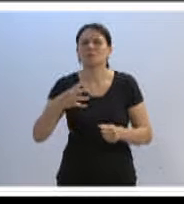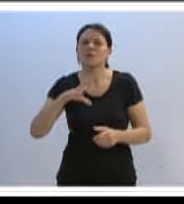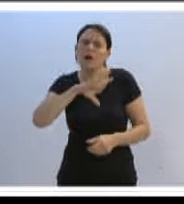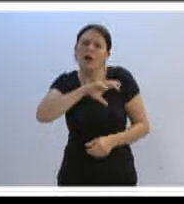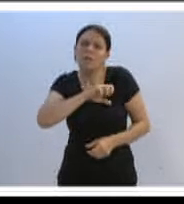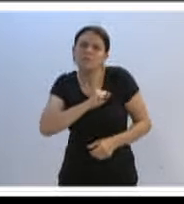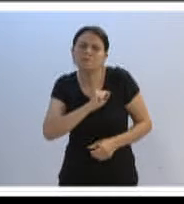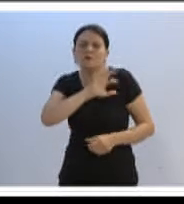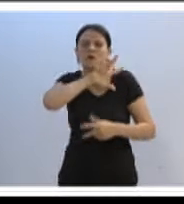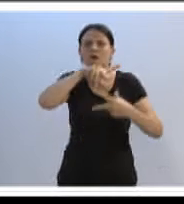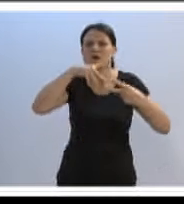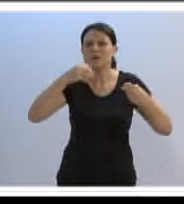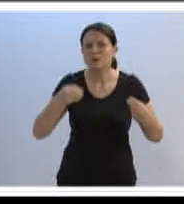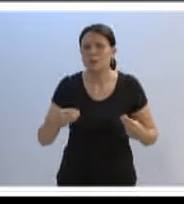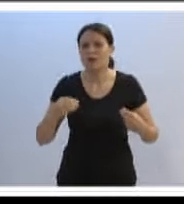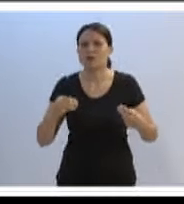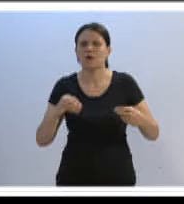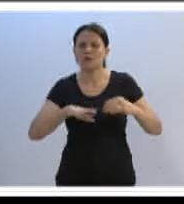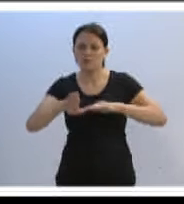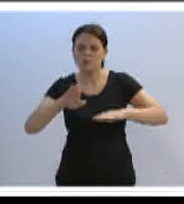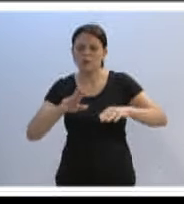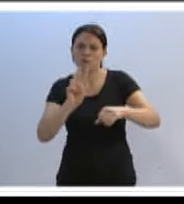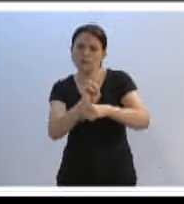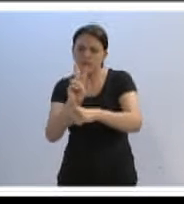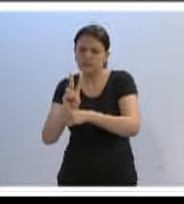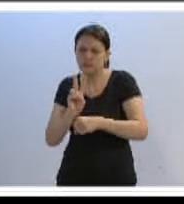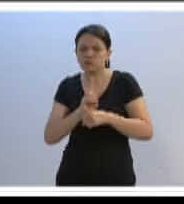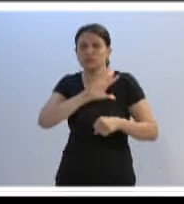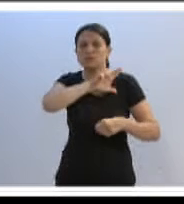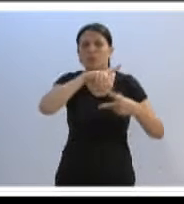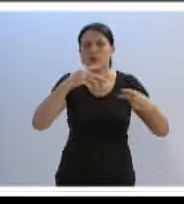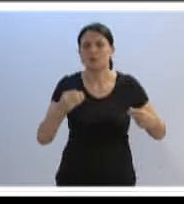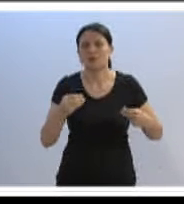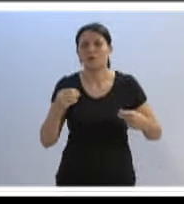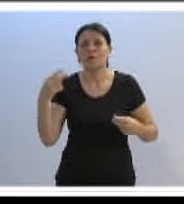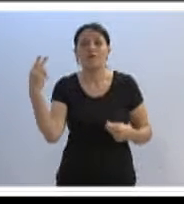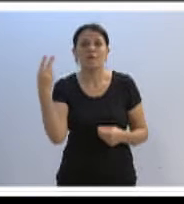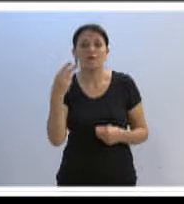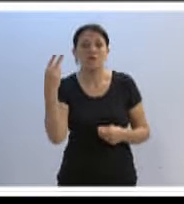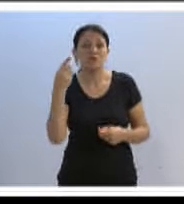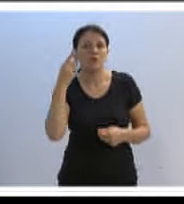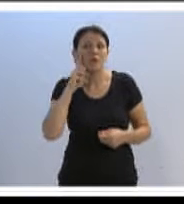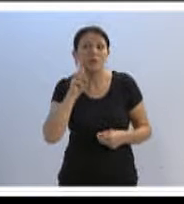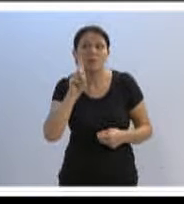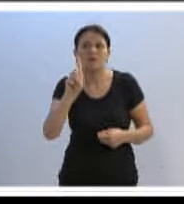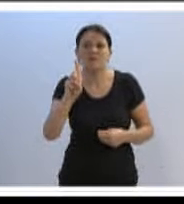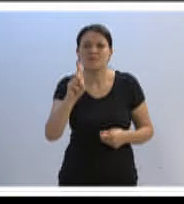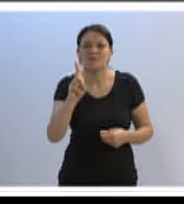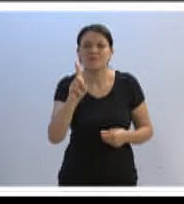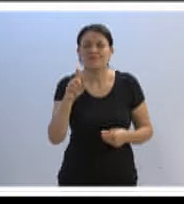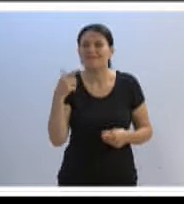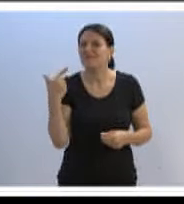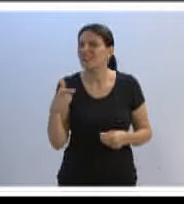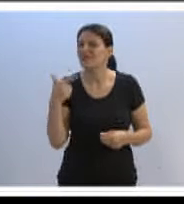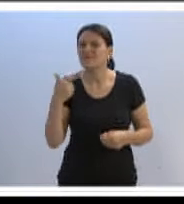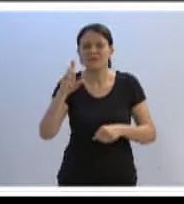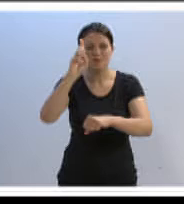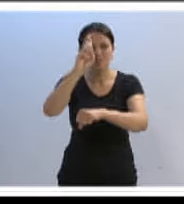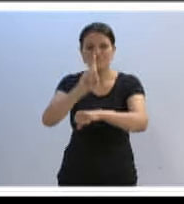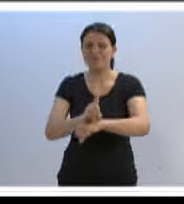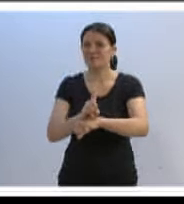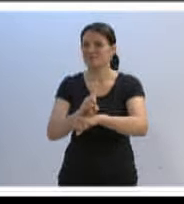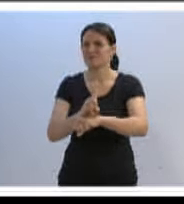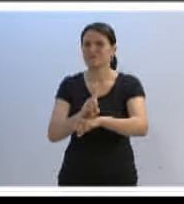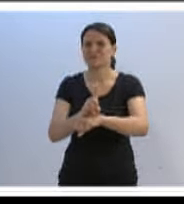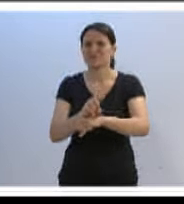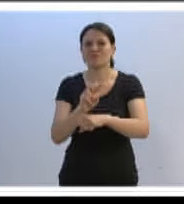pelos animais, o movimento de proteção animal, 22 dias sem termos a nomeação de um diretor ou de uma diretora